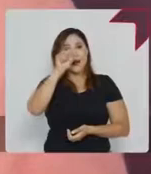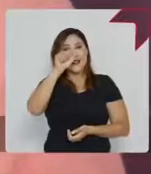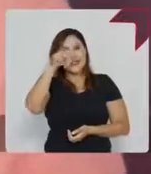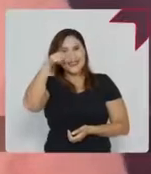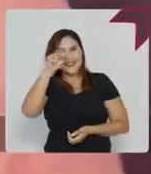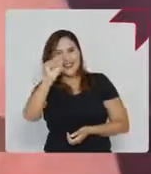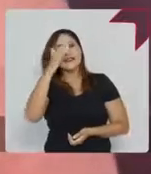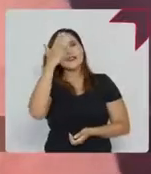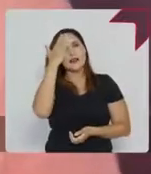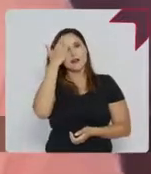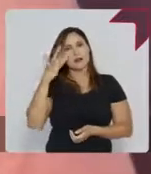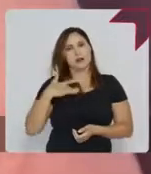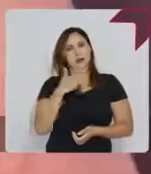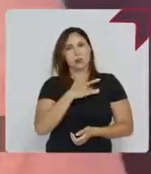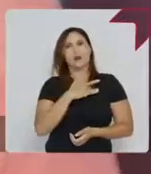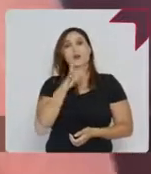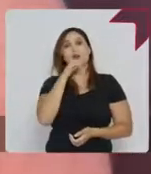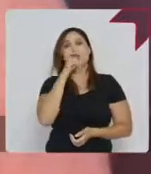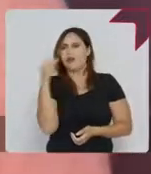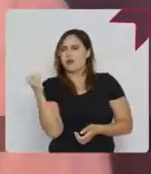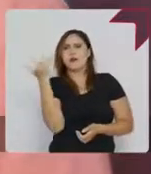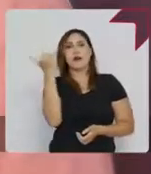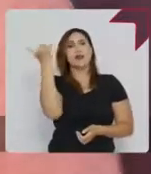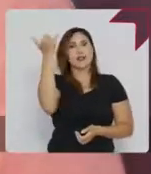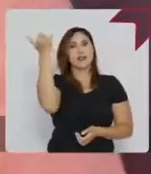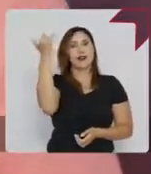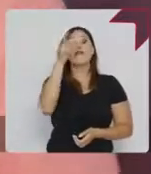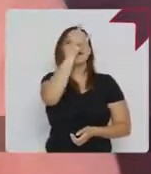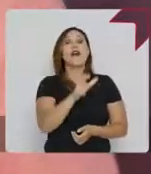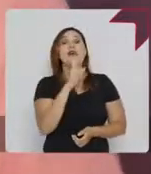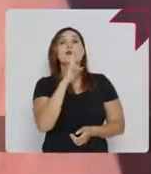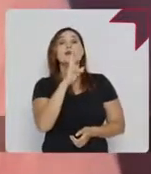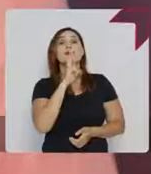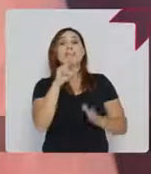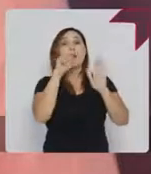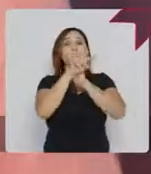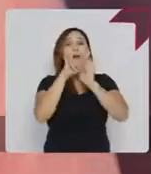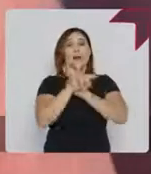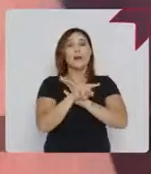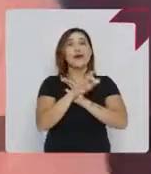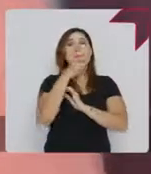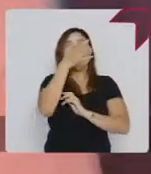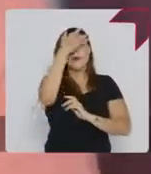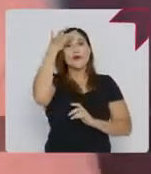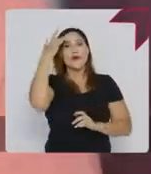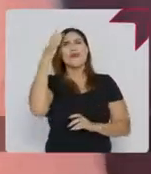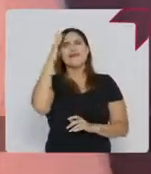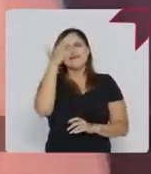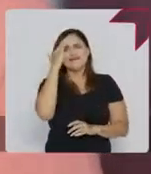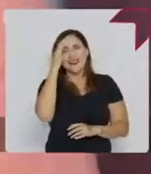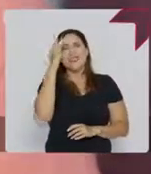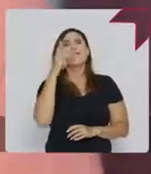a gente sabe que a saúde da mulher é muito importante. Mas quem vai responder essa questão é quem entende do